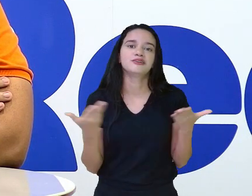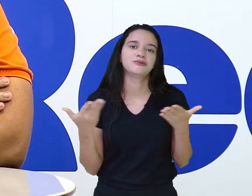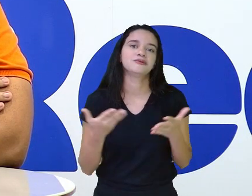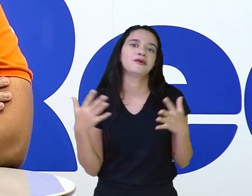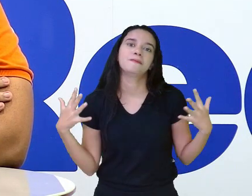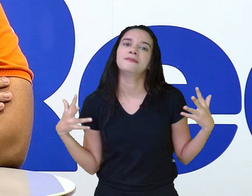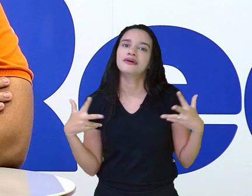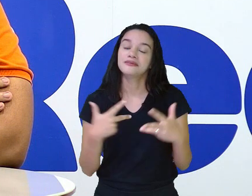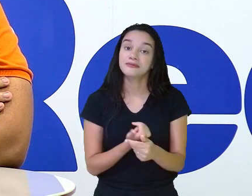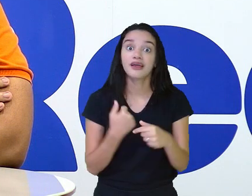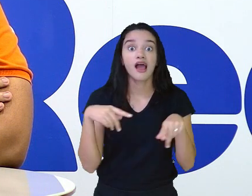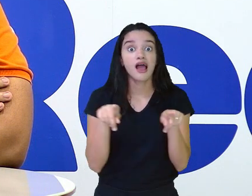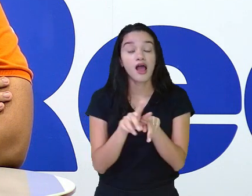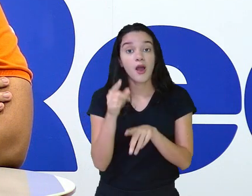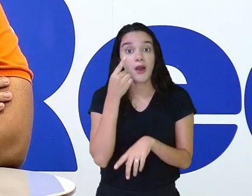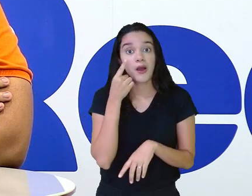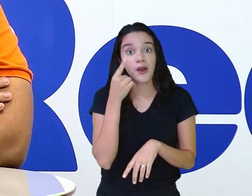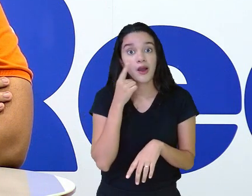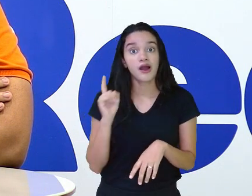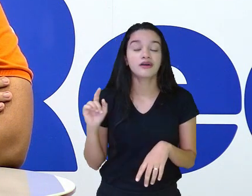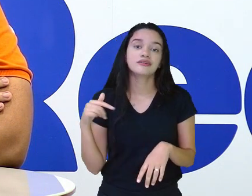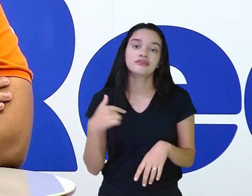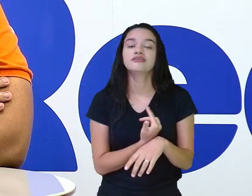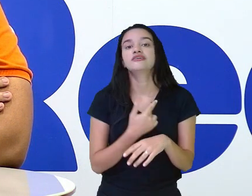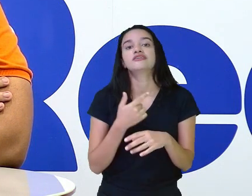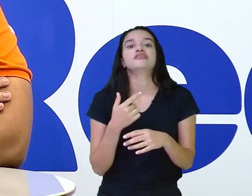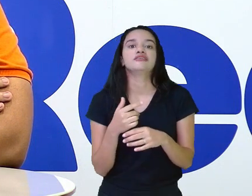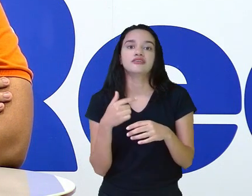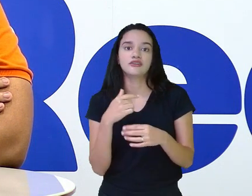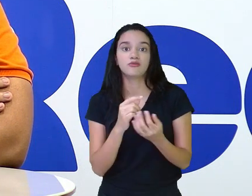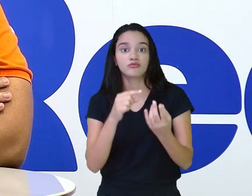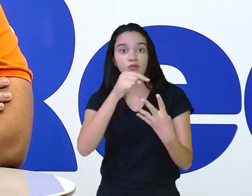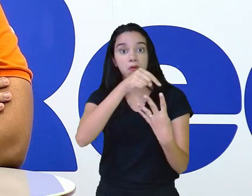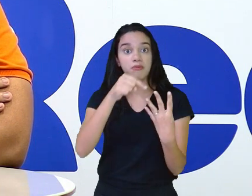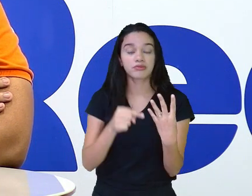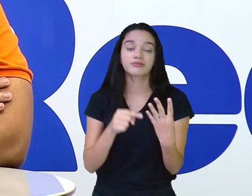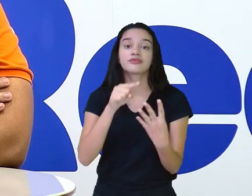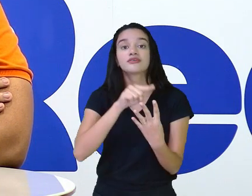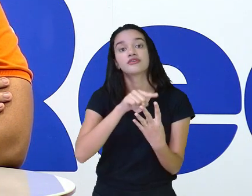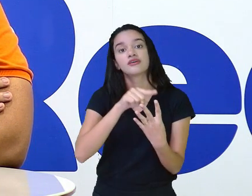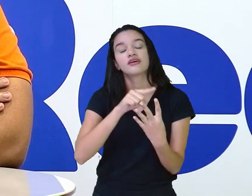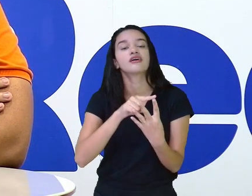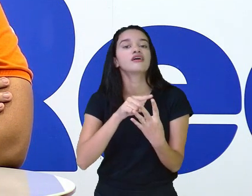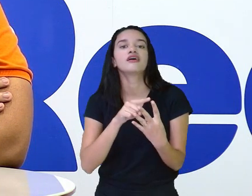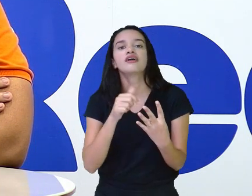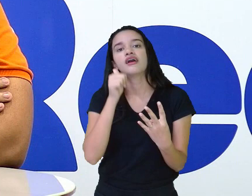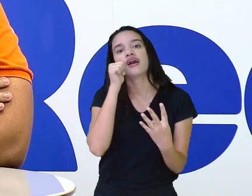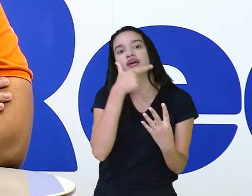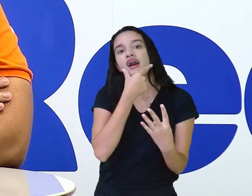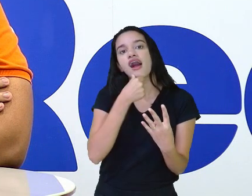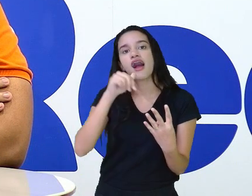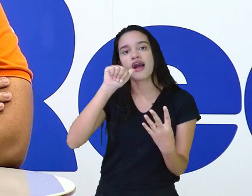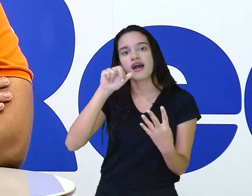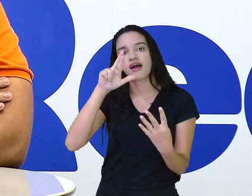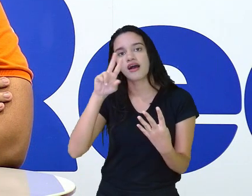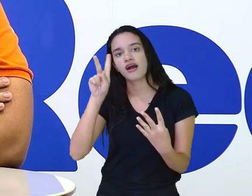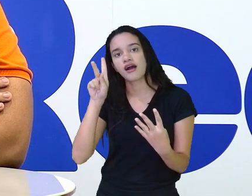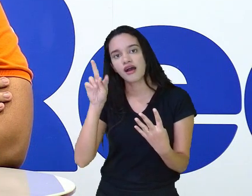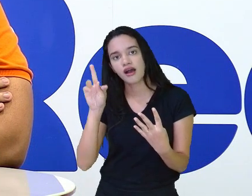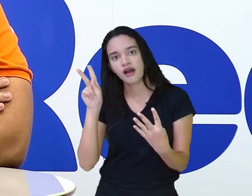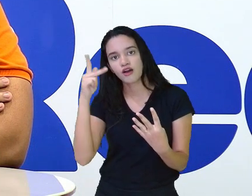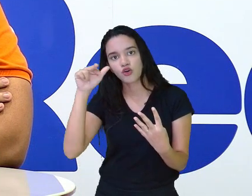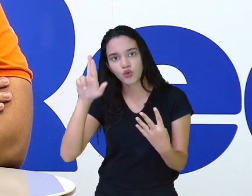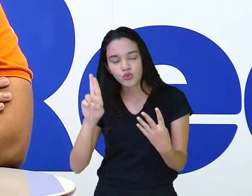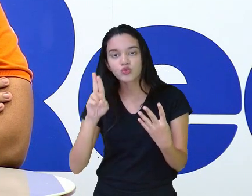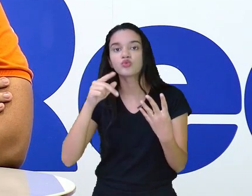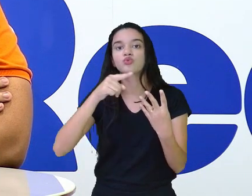Maravilha, né? E aqui nós estamos com o Arthur, com o Luan e a Emily também, né? A Emily está falando aqui que é da